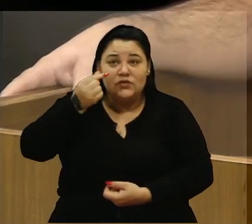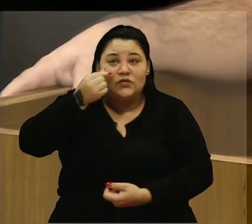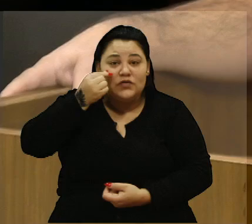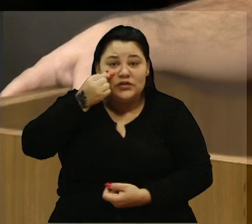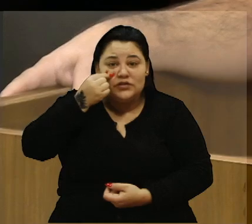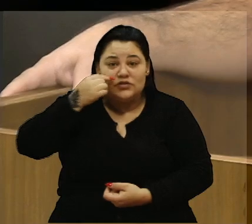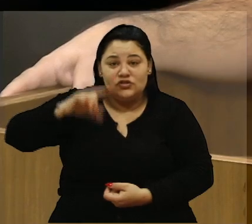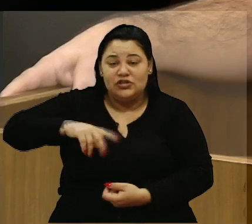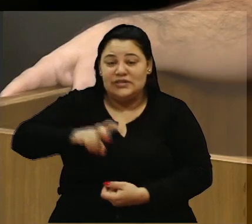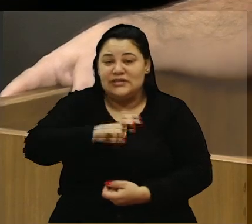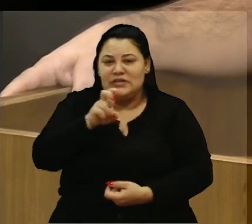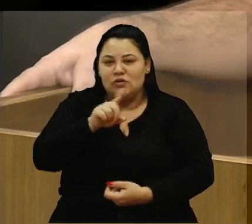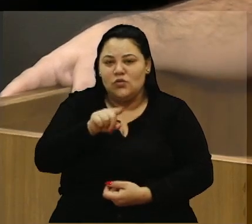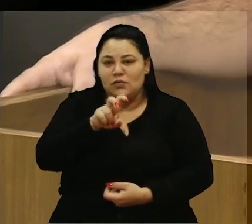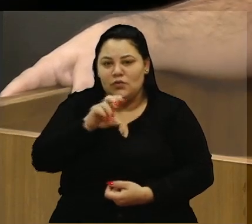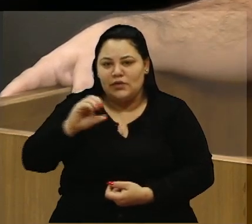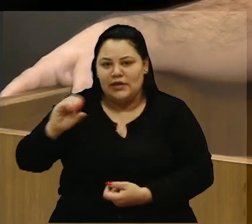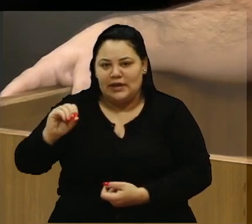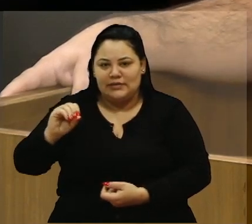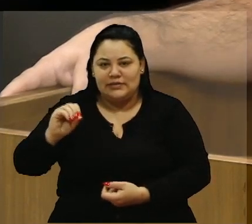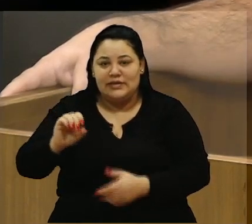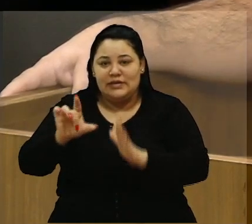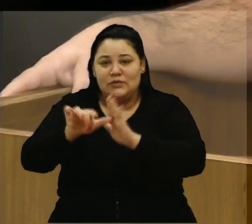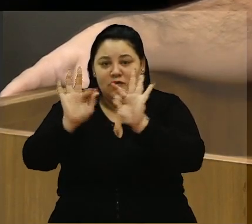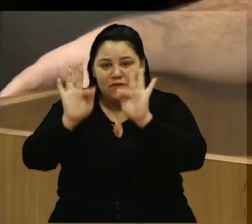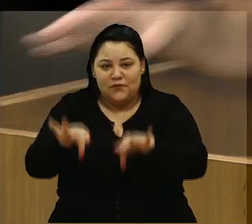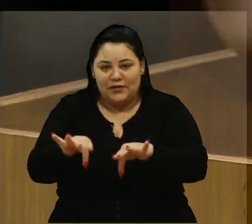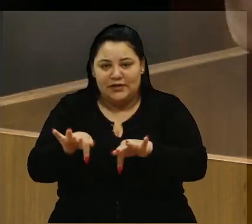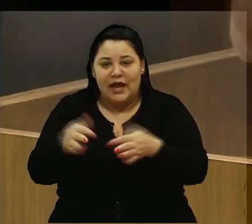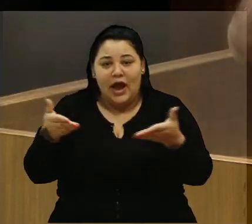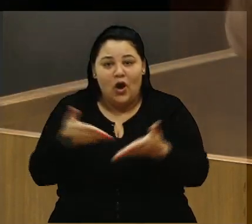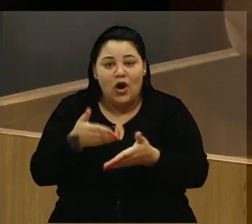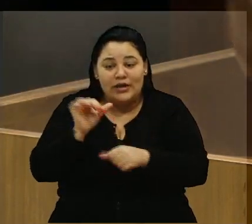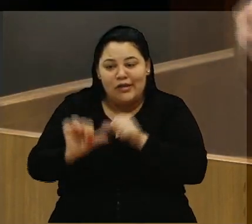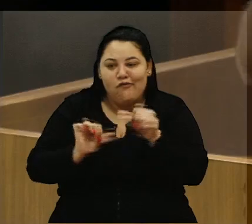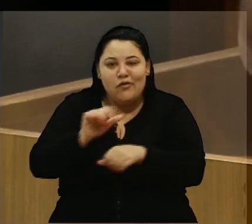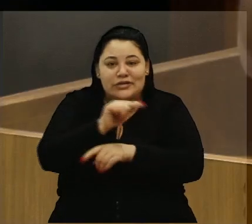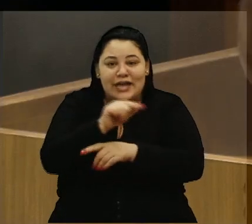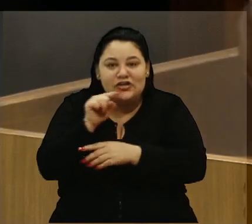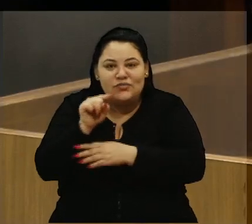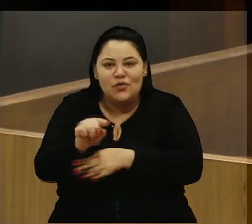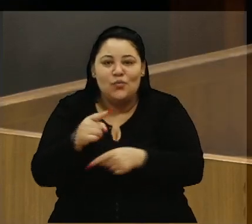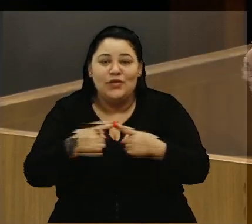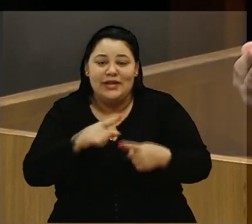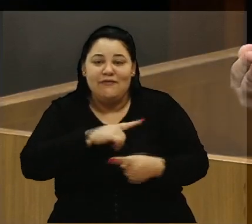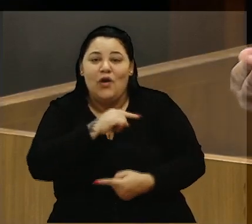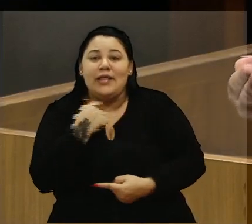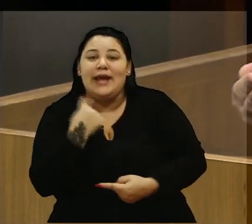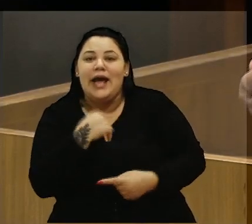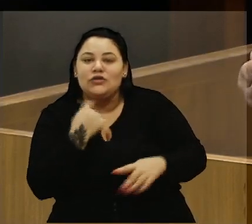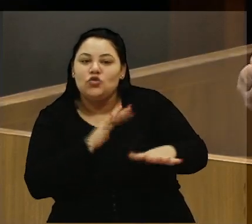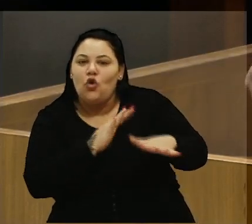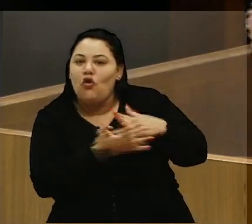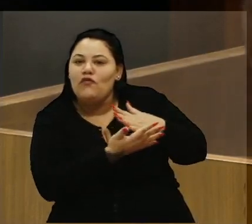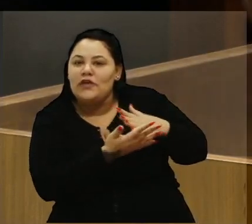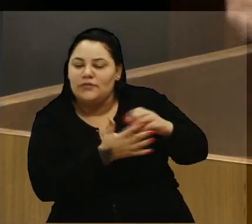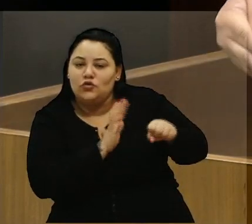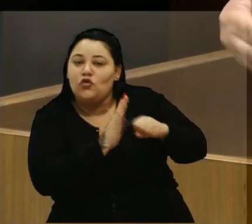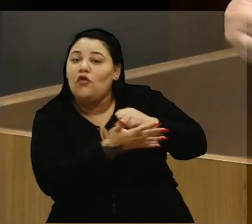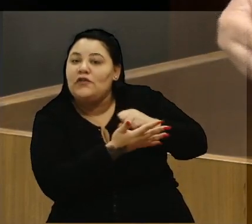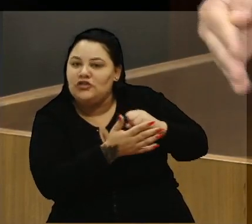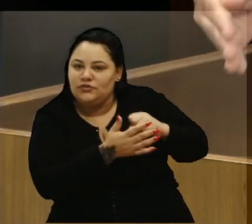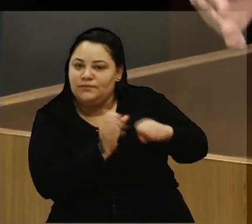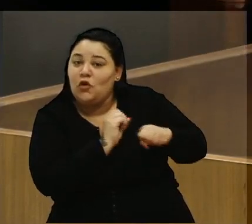de 5.500 e terminou com essas 7.000 pessoas, vereador, porque teve o delay da pandemia e as pessoas, né, elas estavam